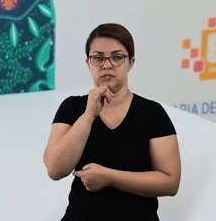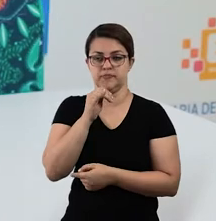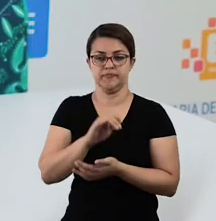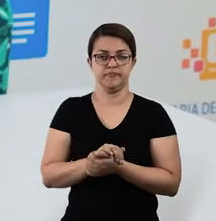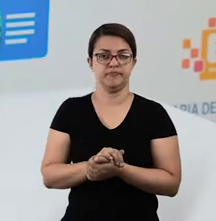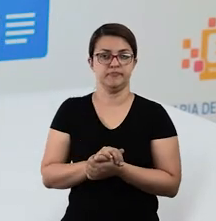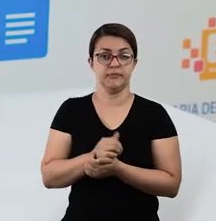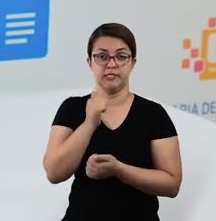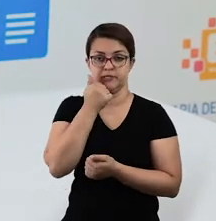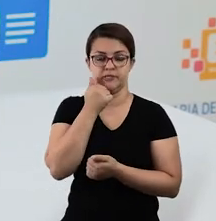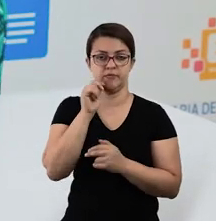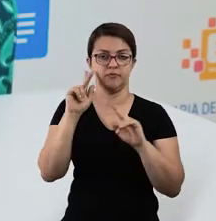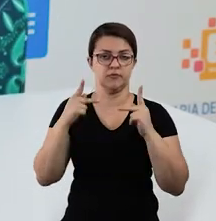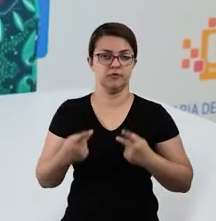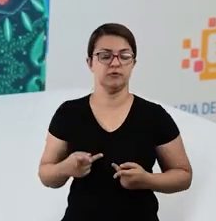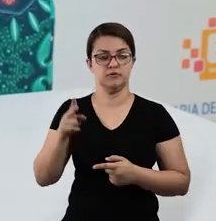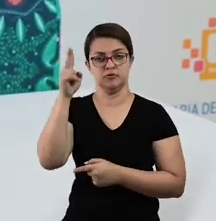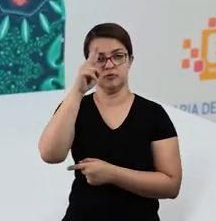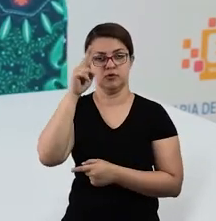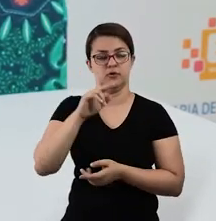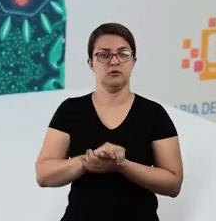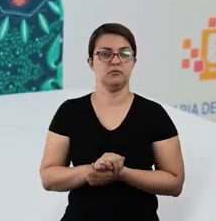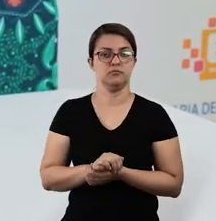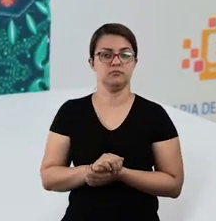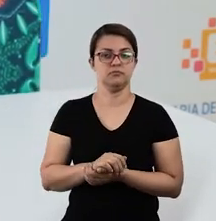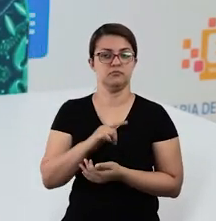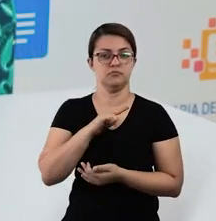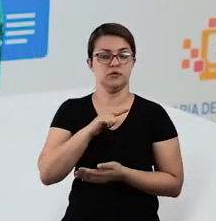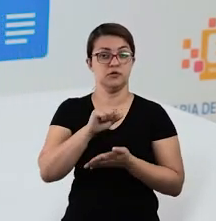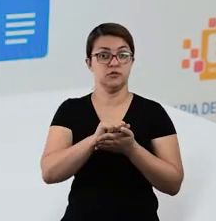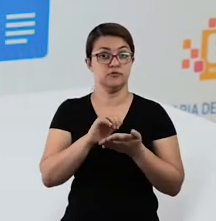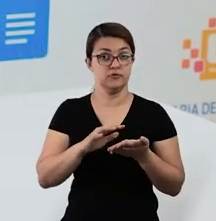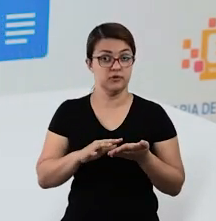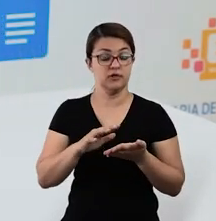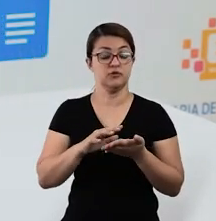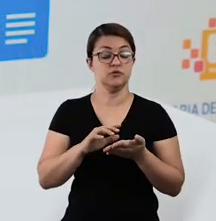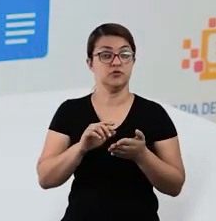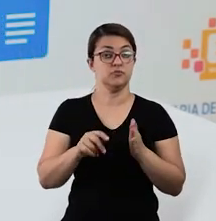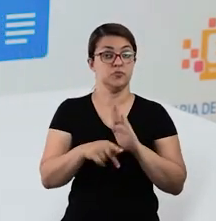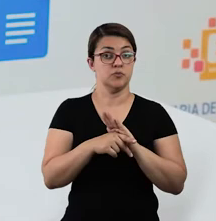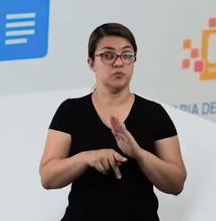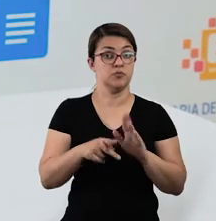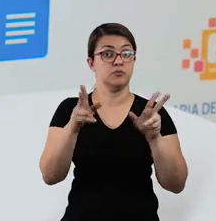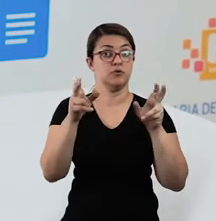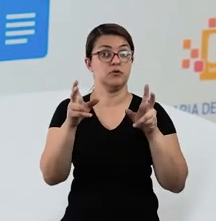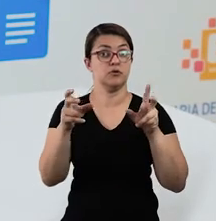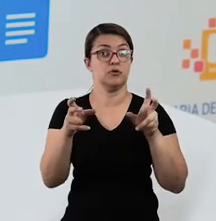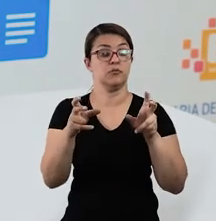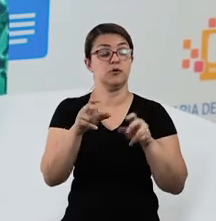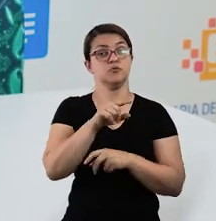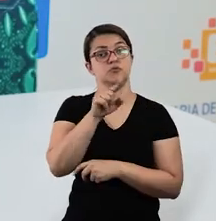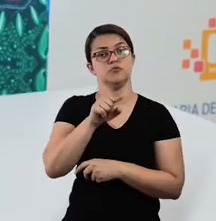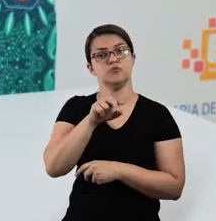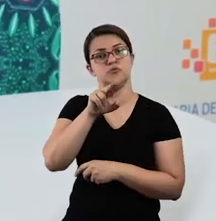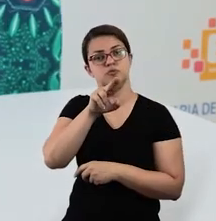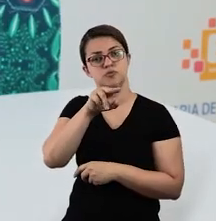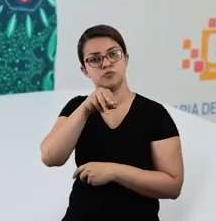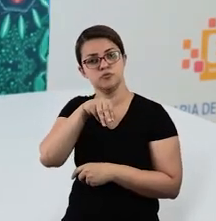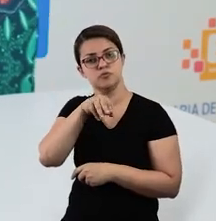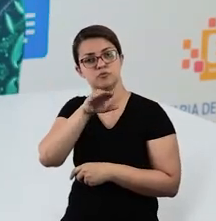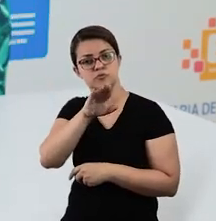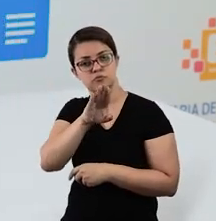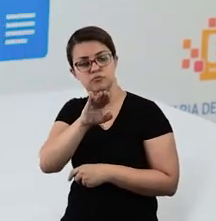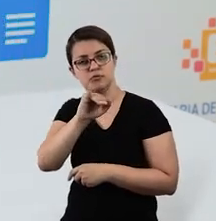Em ciências humanas, história, você vai fazer uma atividade que fala sobre o zumbi dos palmares. Por que nós vamos falar sobre o zumbi dos